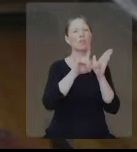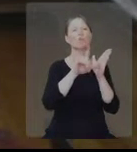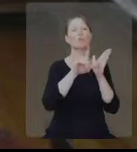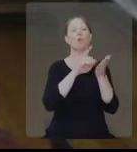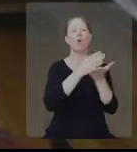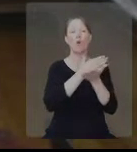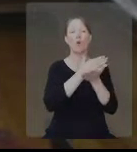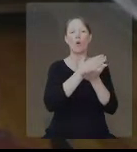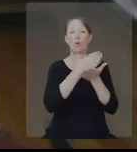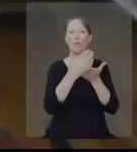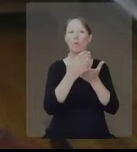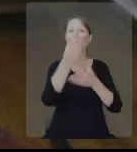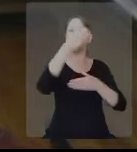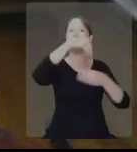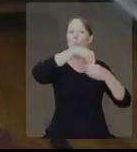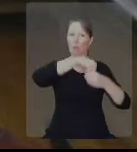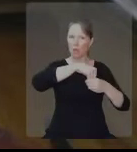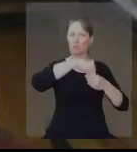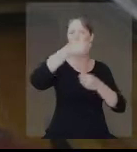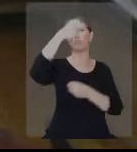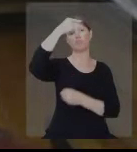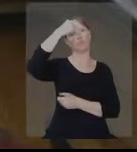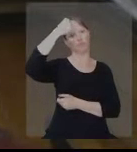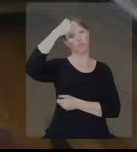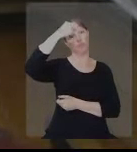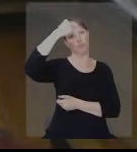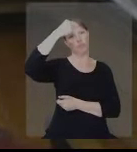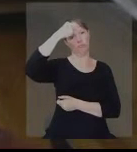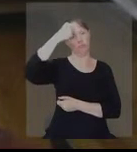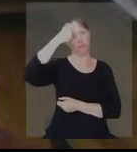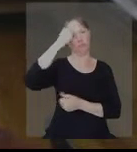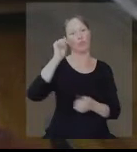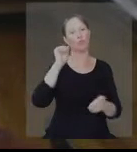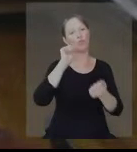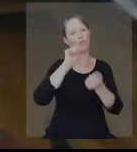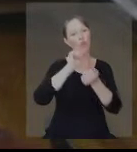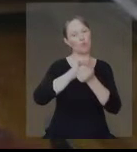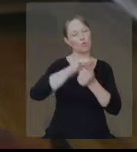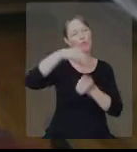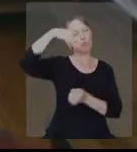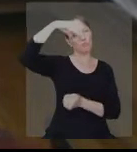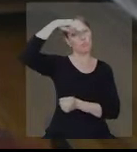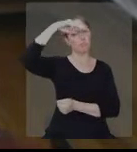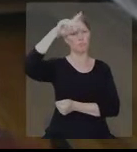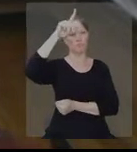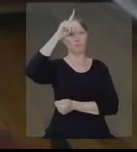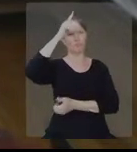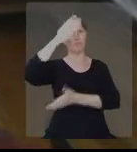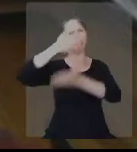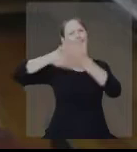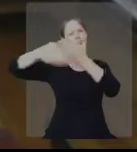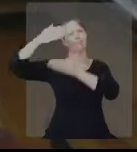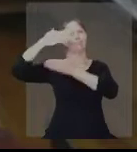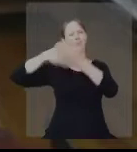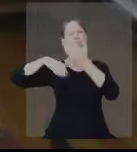nasce dentro de uma universidade, né? Com Lutero